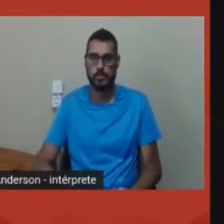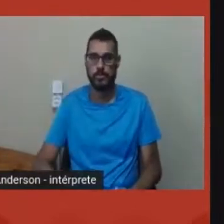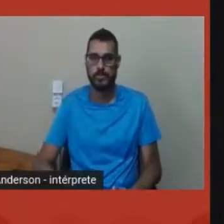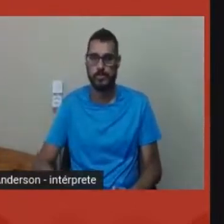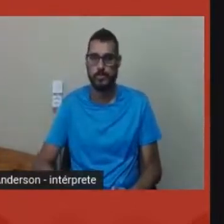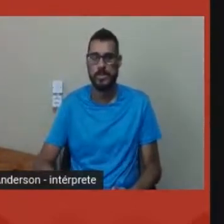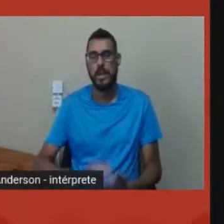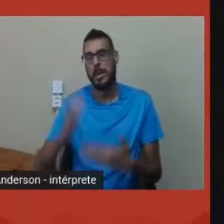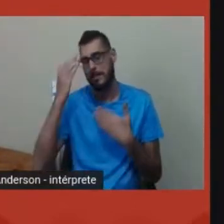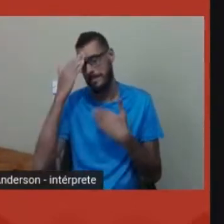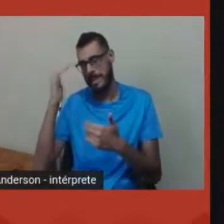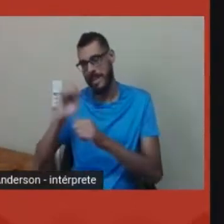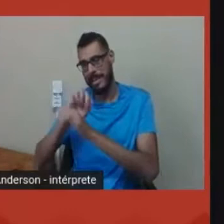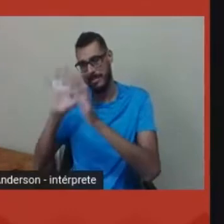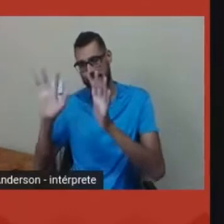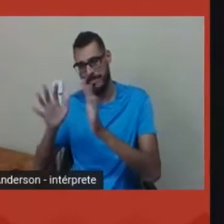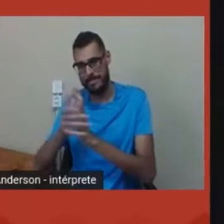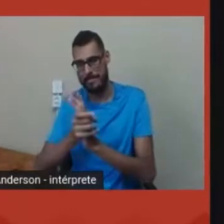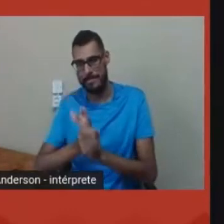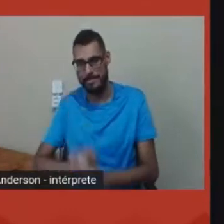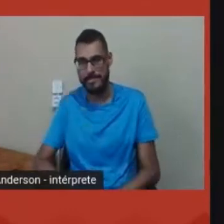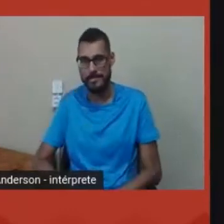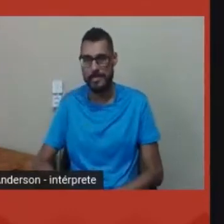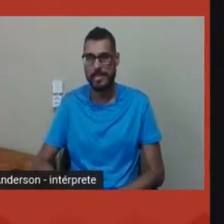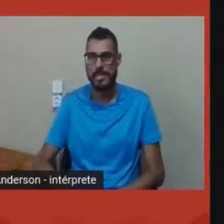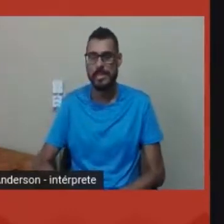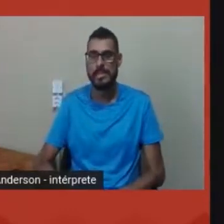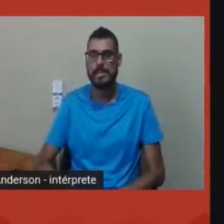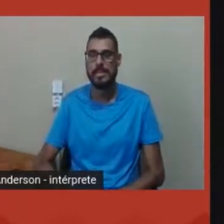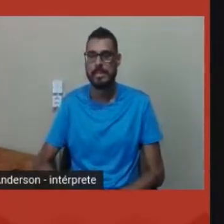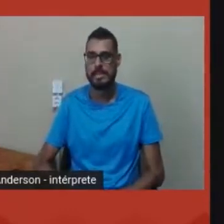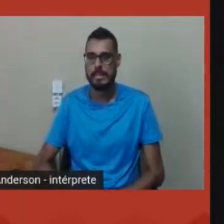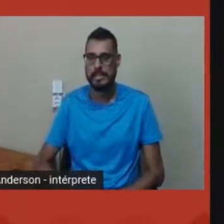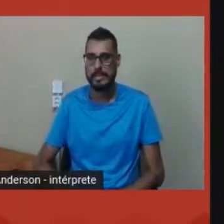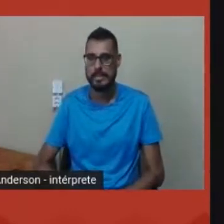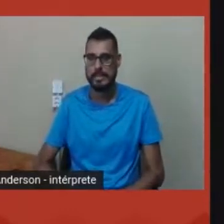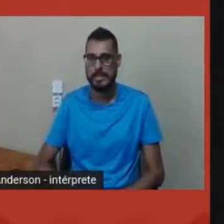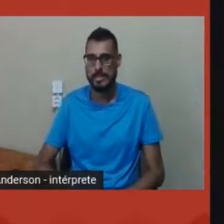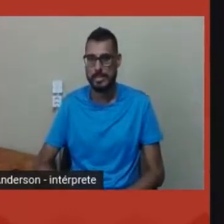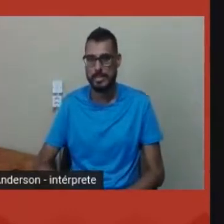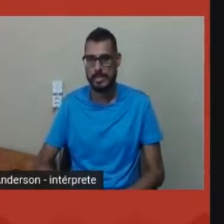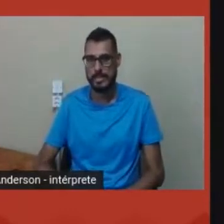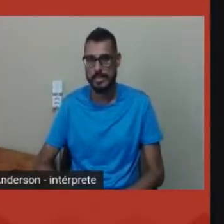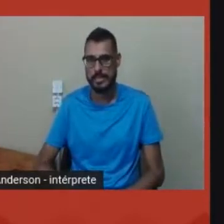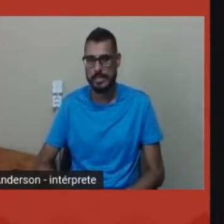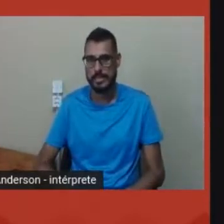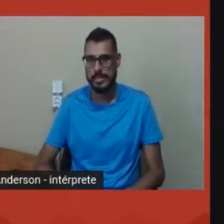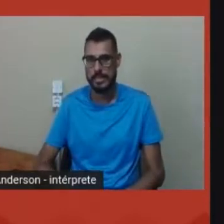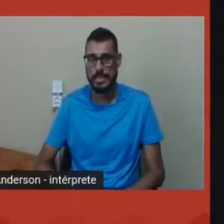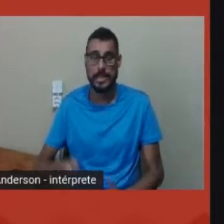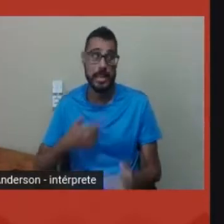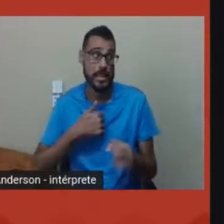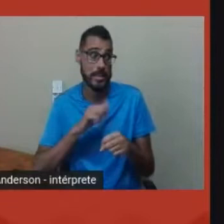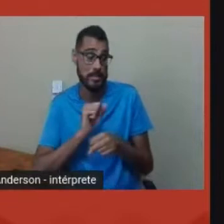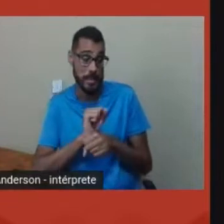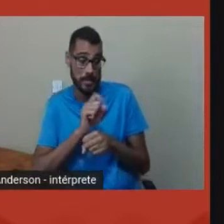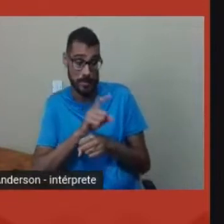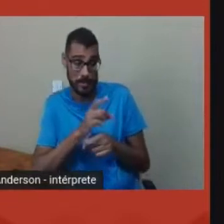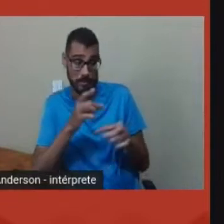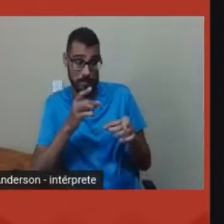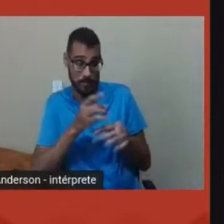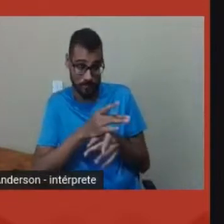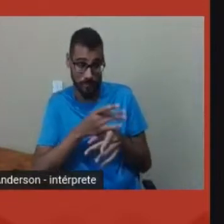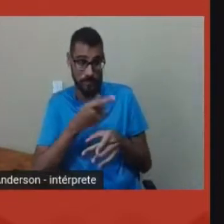Obrigada pelo esclarecimento. Armando. Então, vai lá, Roberto. Armando, eu estava esperando você terminar de falar sem problema.